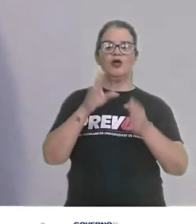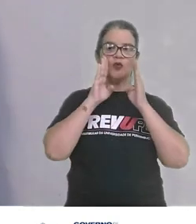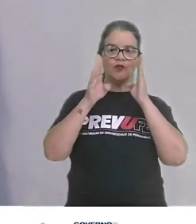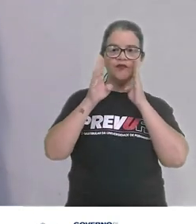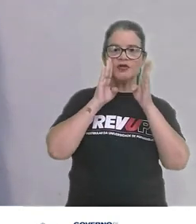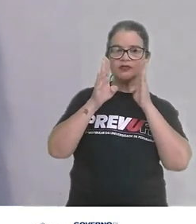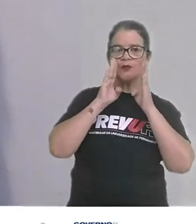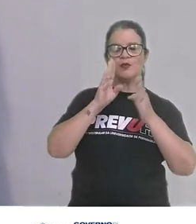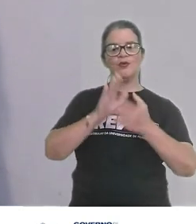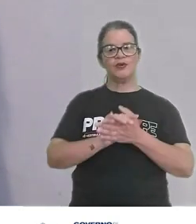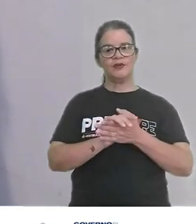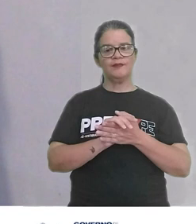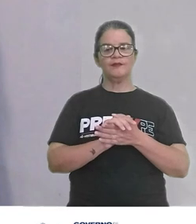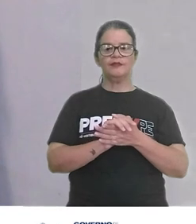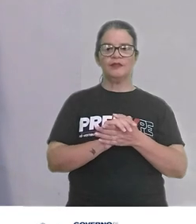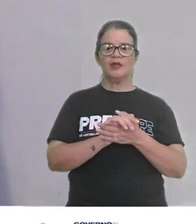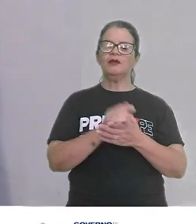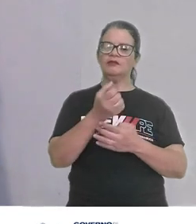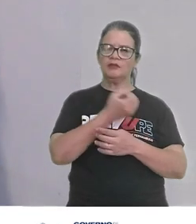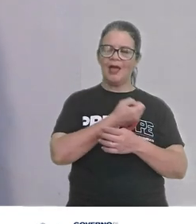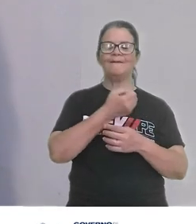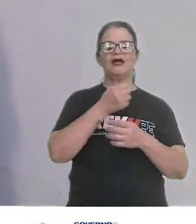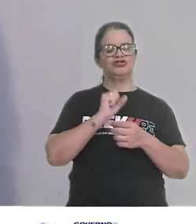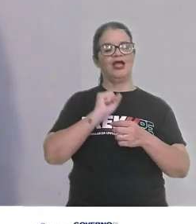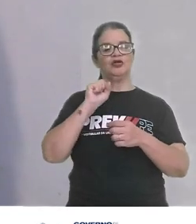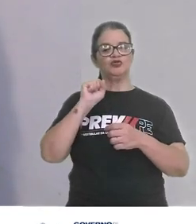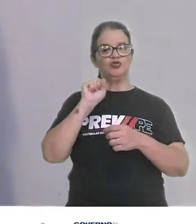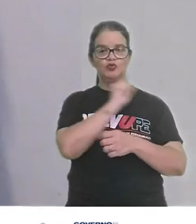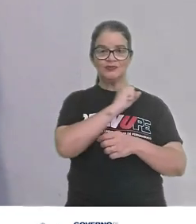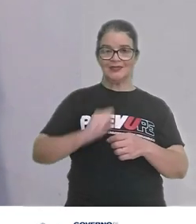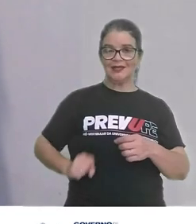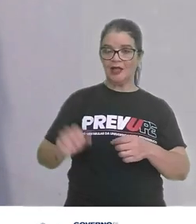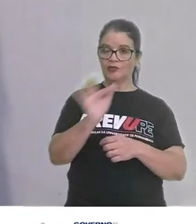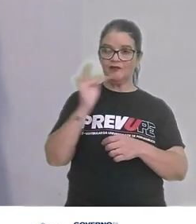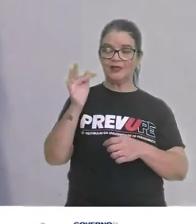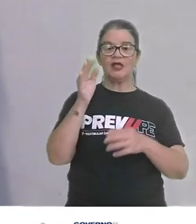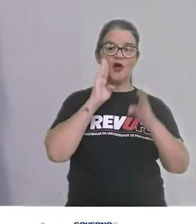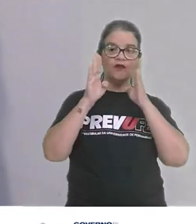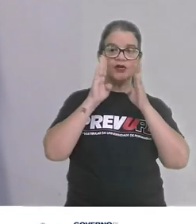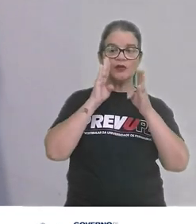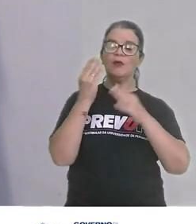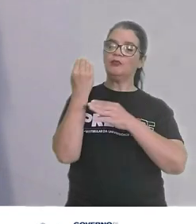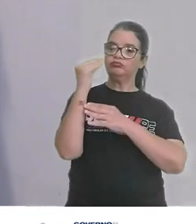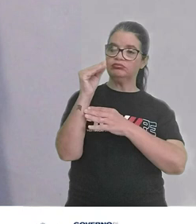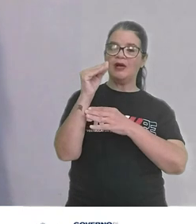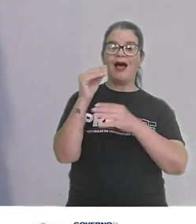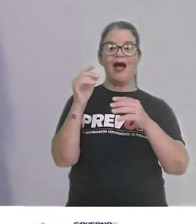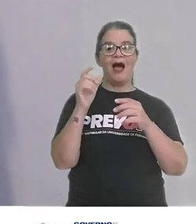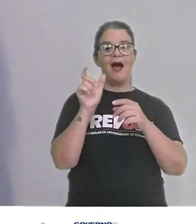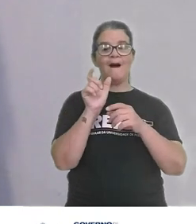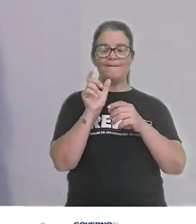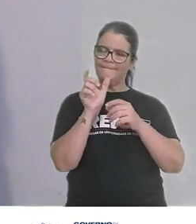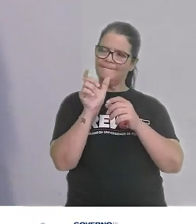Facebook, na página do Senado Federal, no Facebook, e a parte verbal